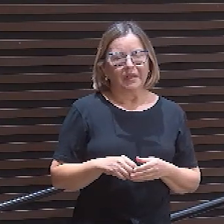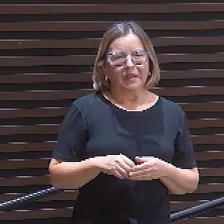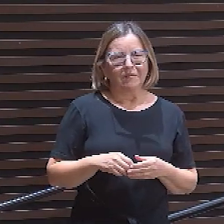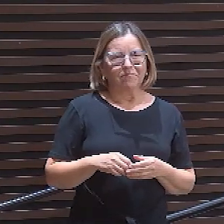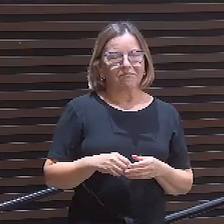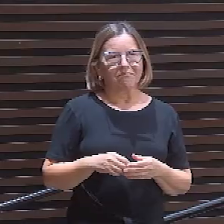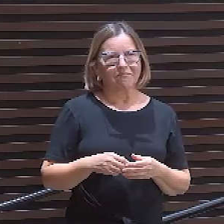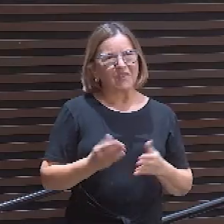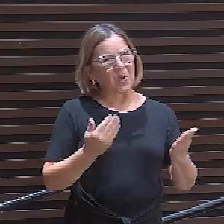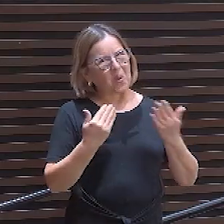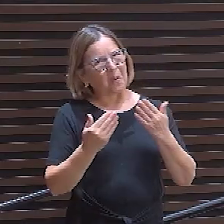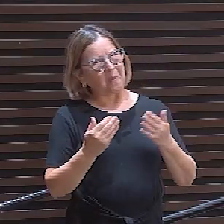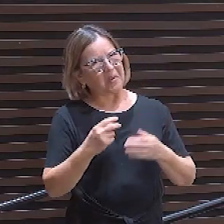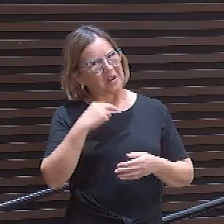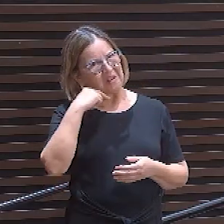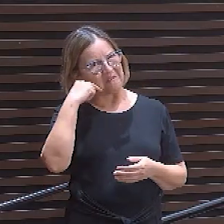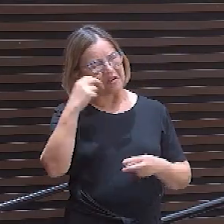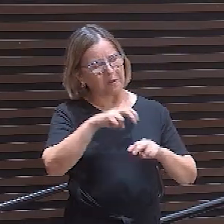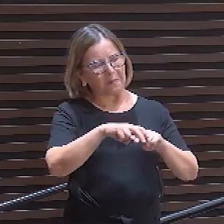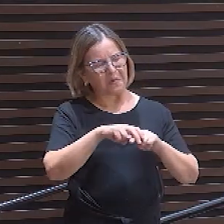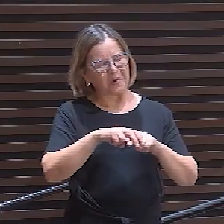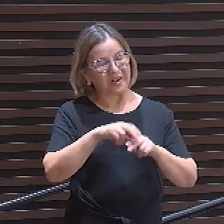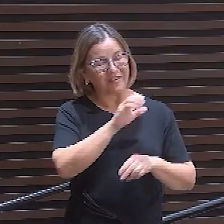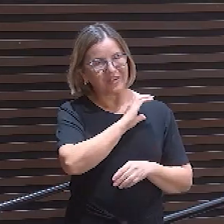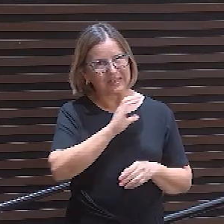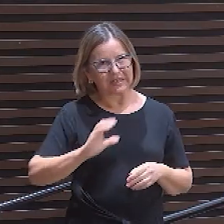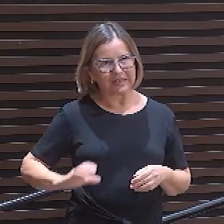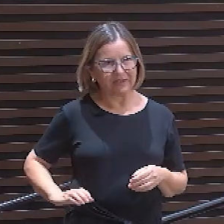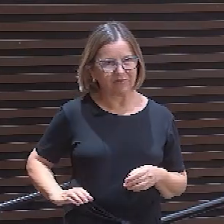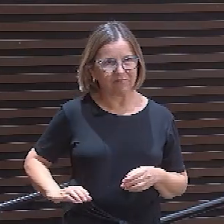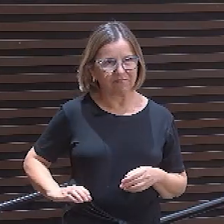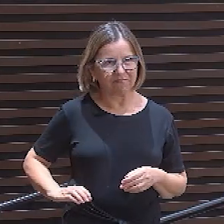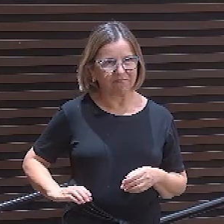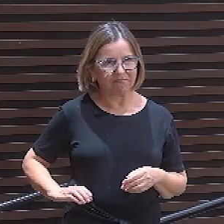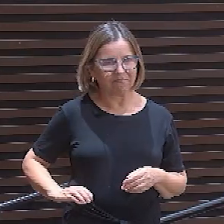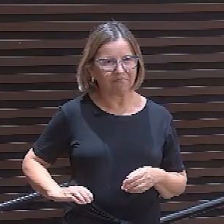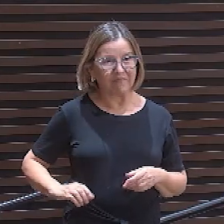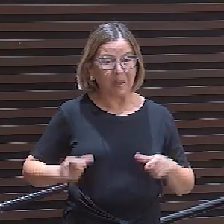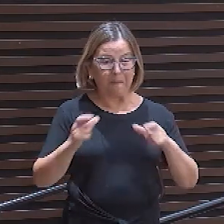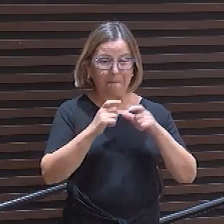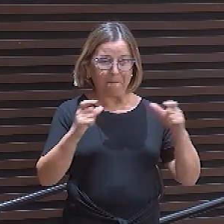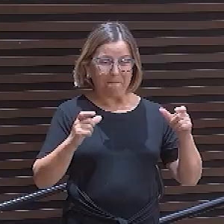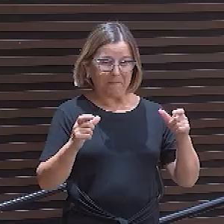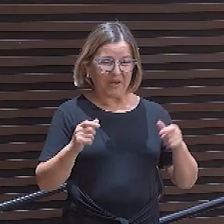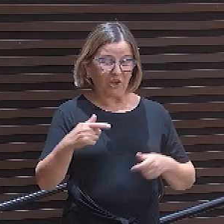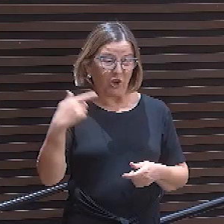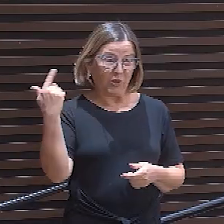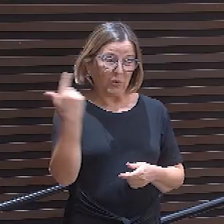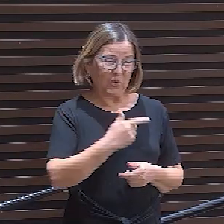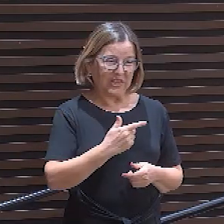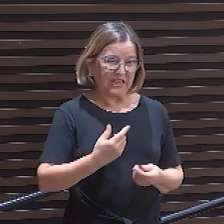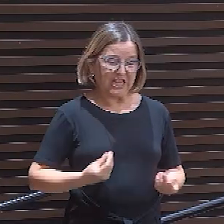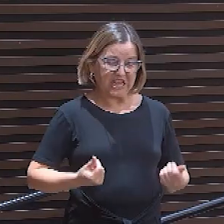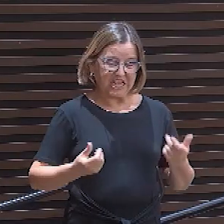como maior do que as riquezas e os tesouros do Egito. Vamos dar uma lida de novo no